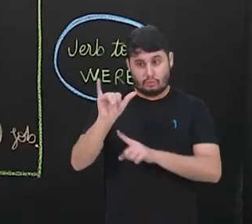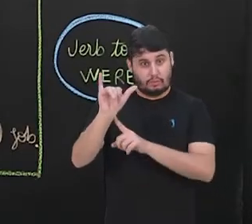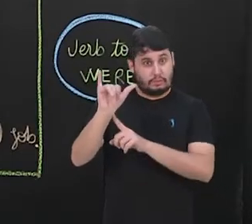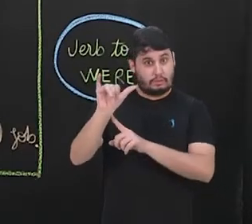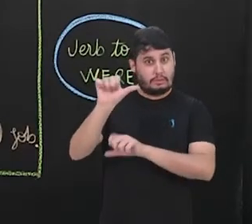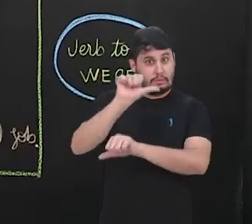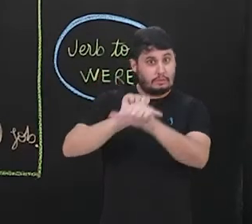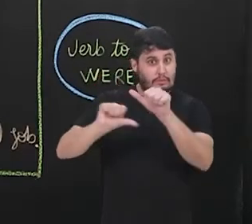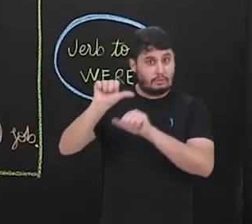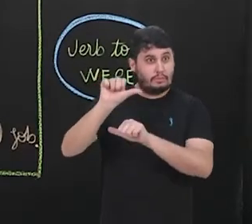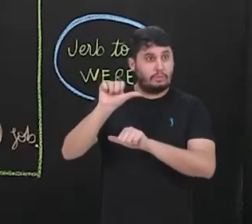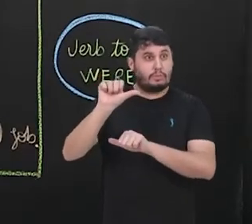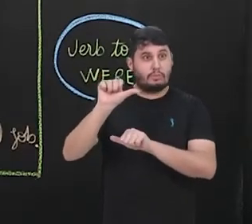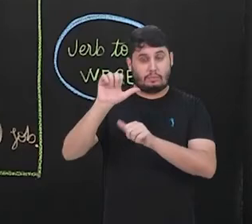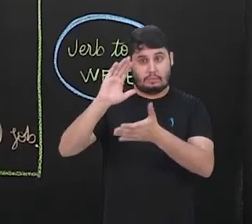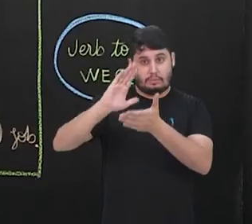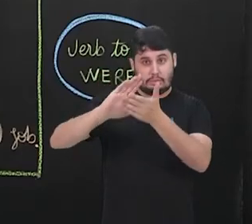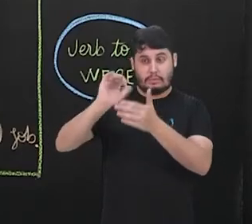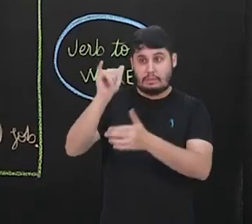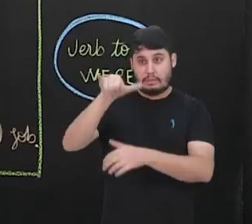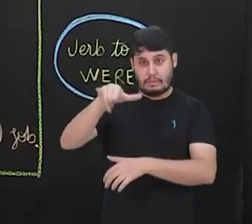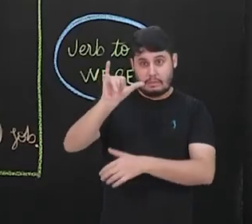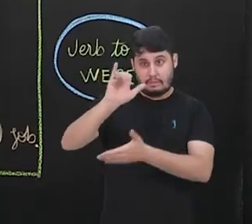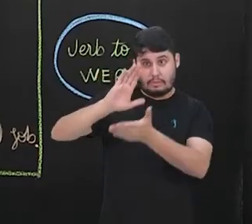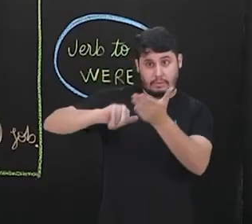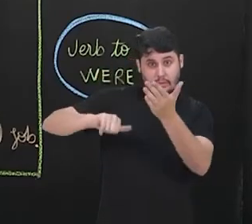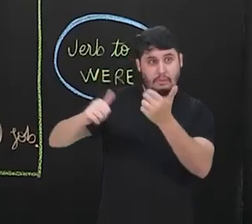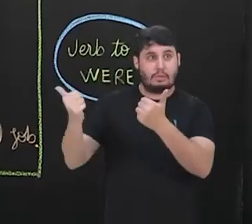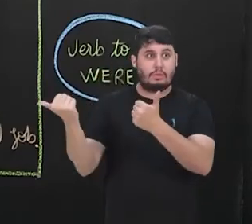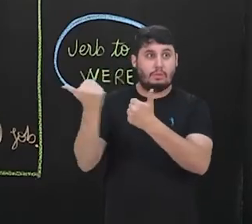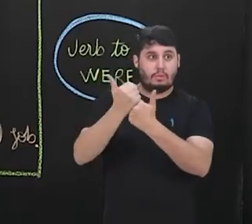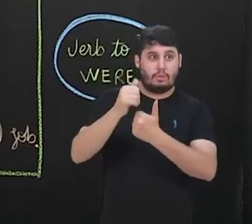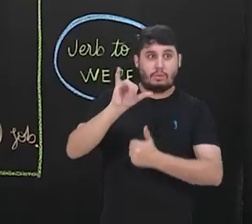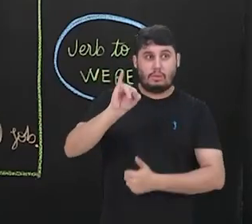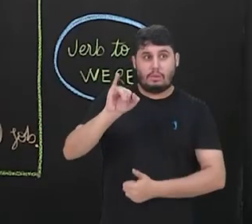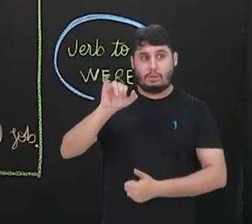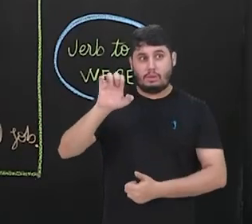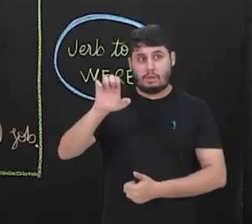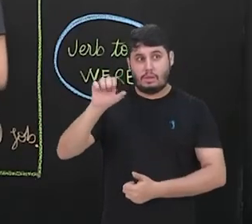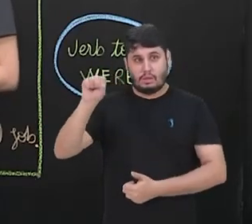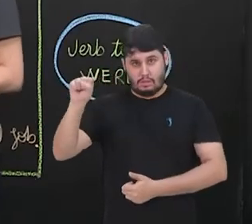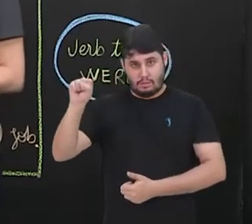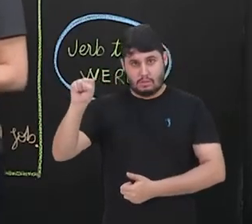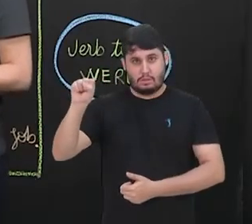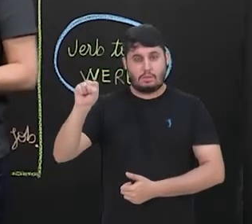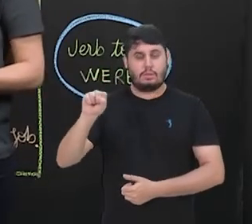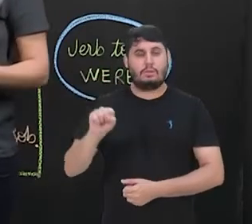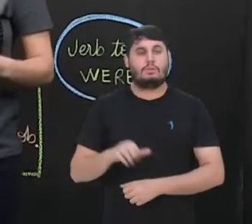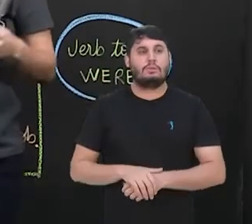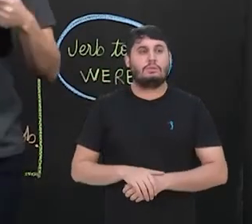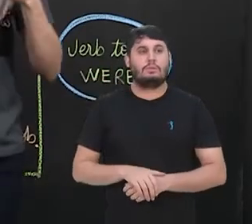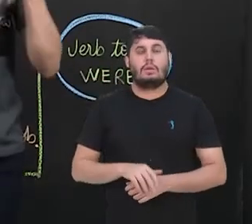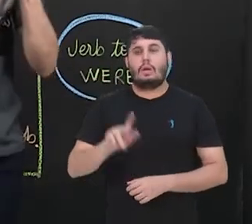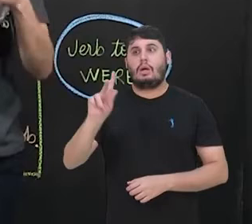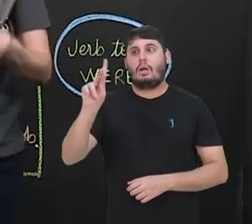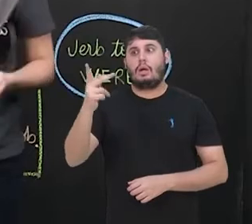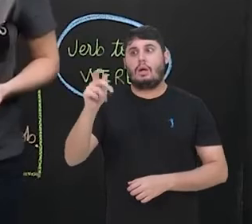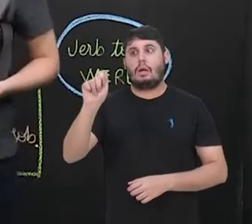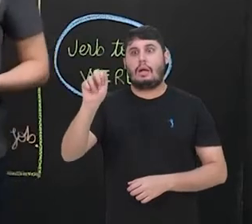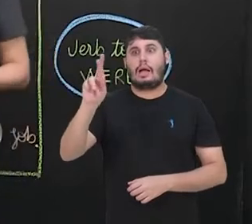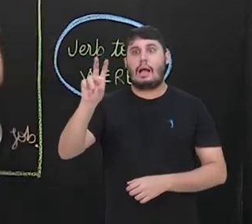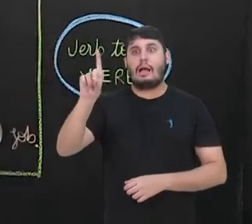O study, o Y cai e vira IES. If she studies hard, se ela